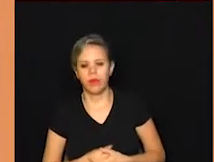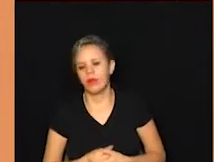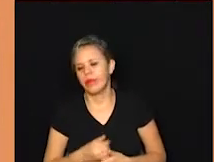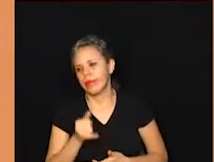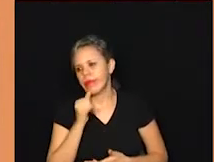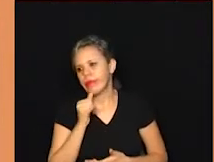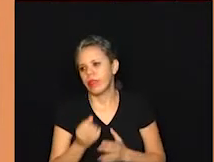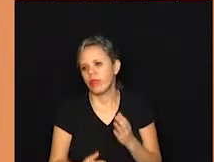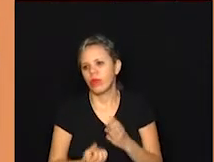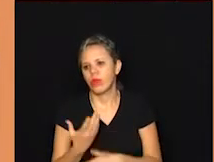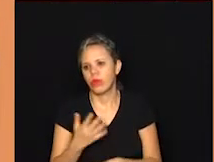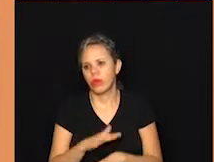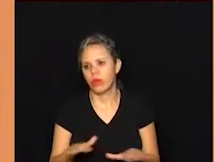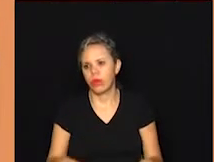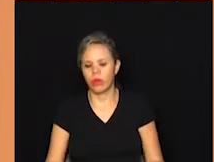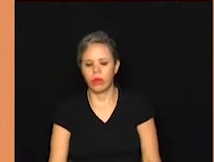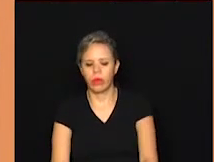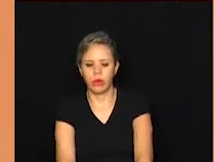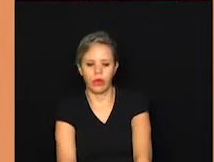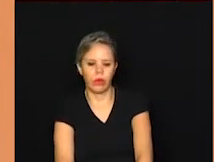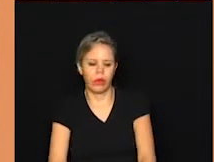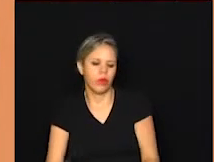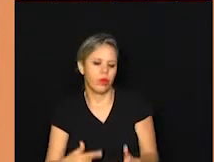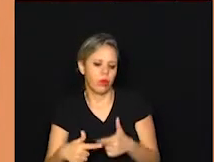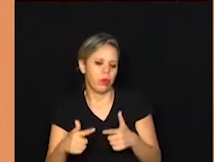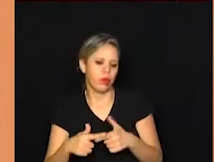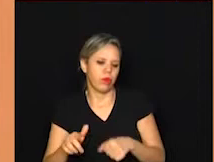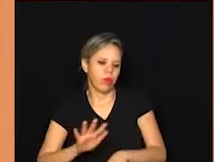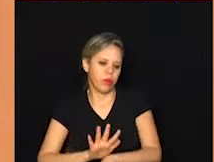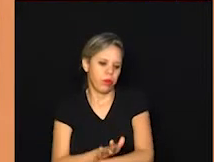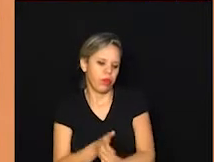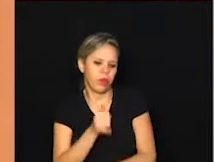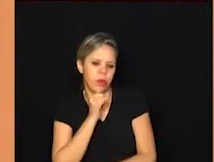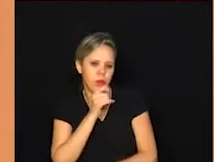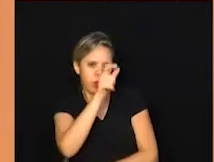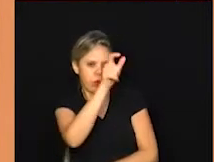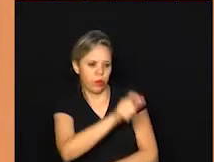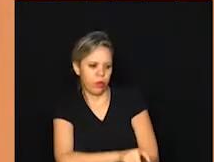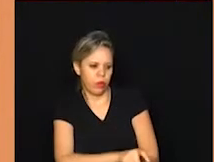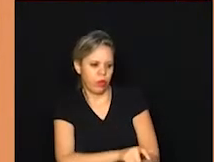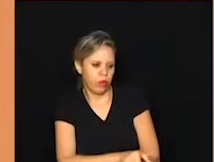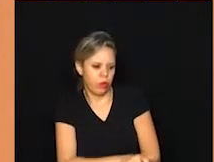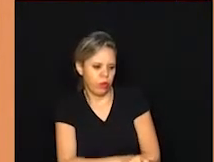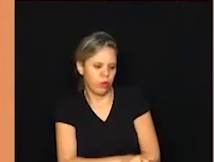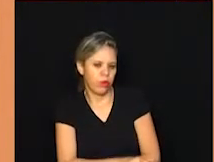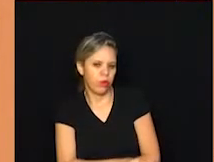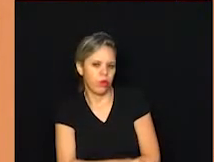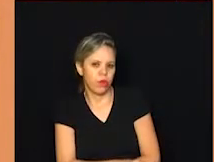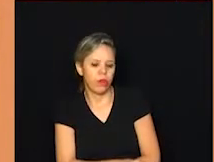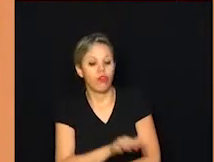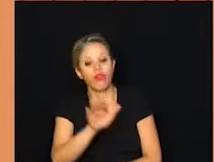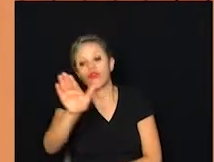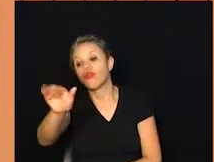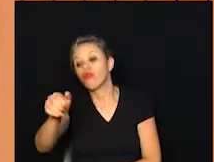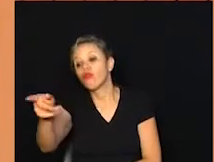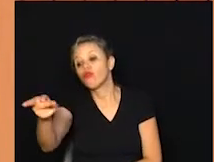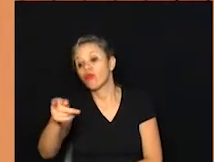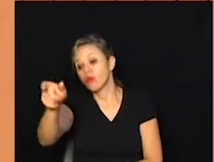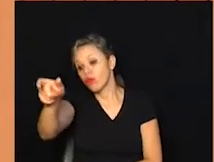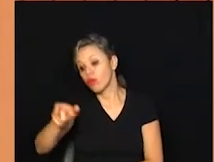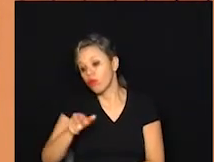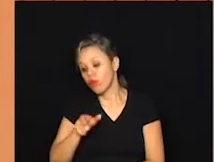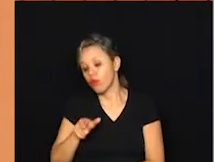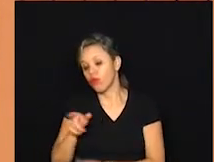que aconteça um caso de racismo e a pessoa, e nós o chamamos, né, junto